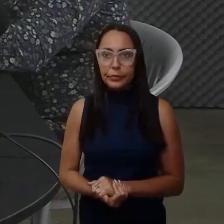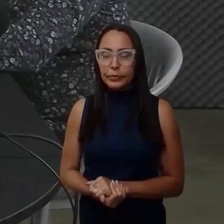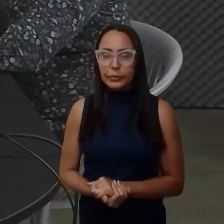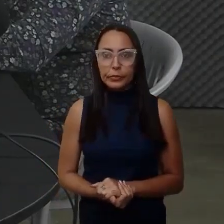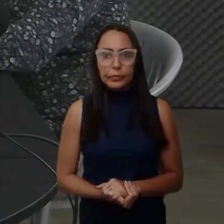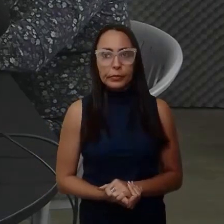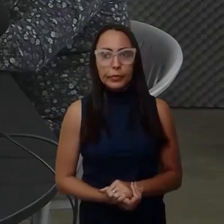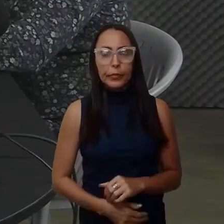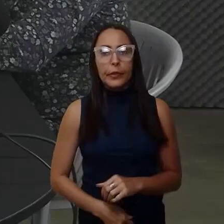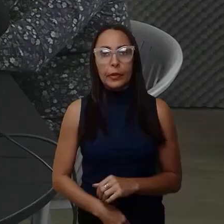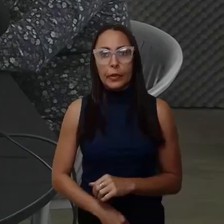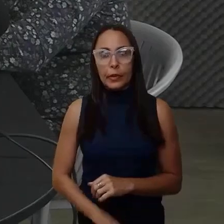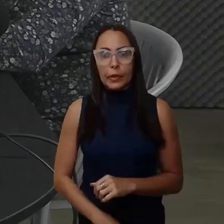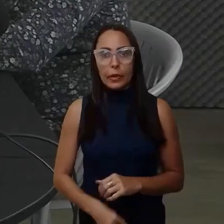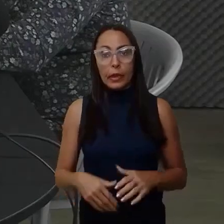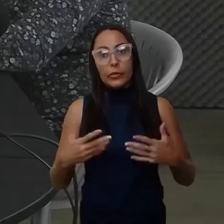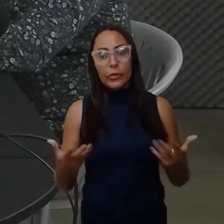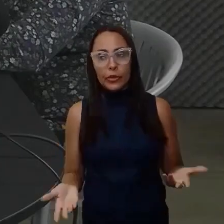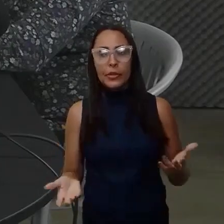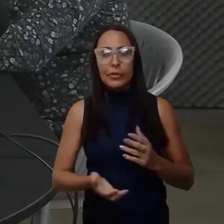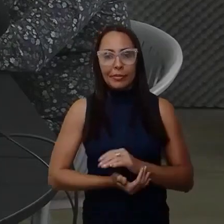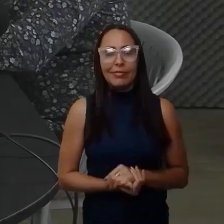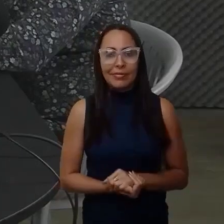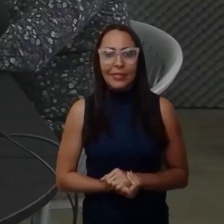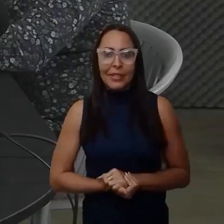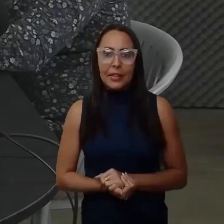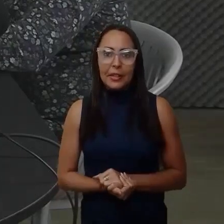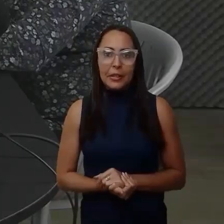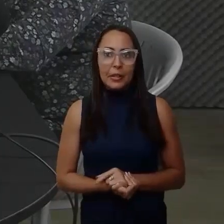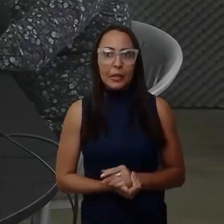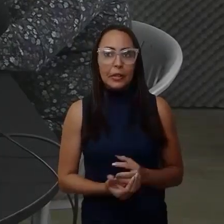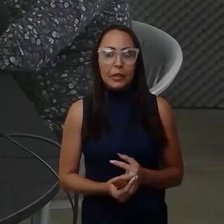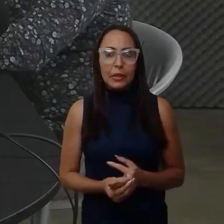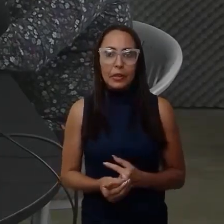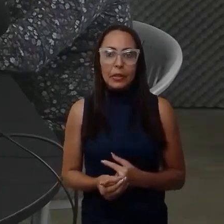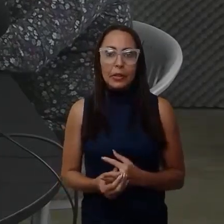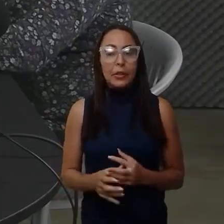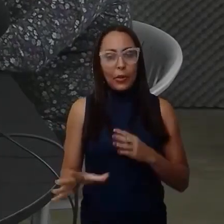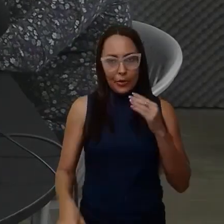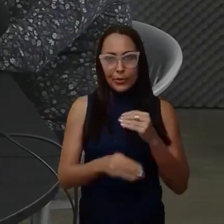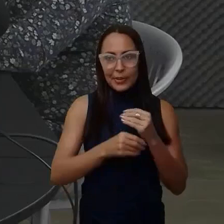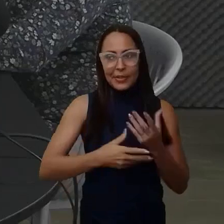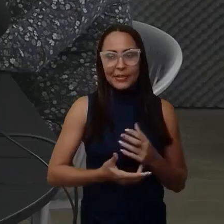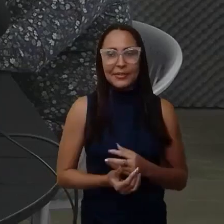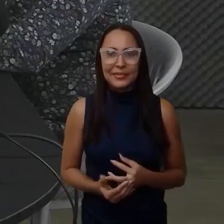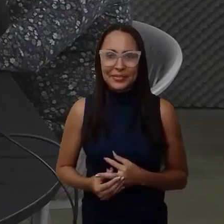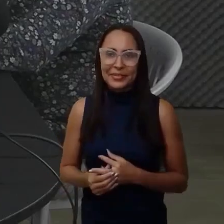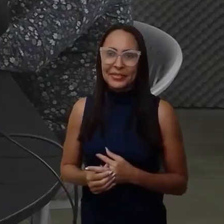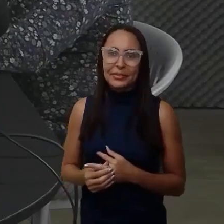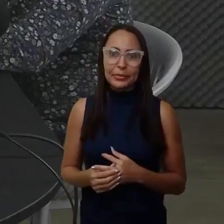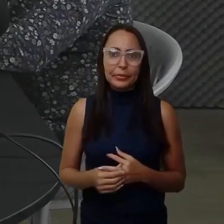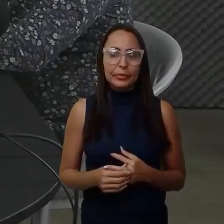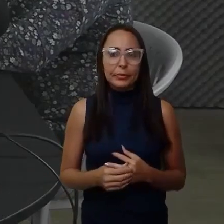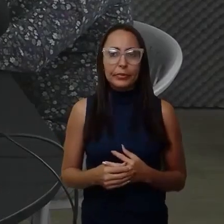Então, foi essa assim a ideia, né? Que bacana. Resumidamente. Bela ideia, né? Não é? Daqui a